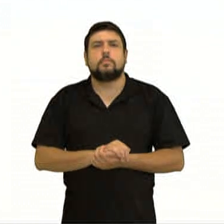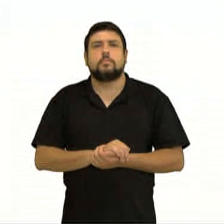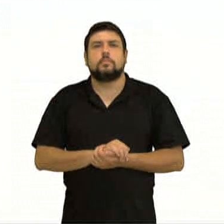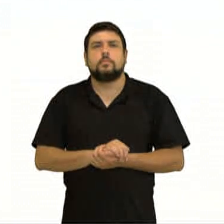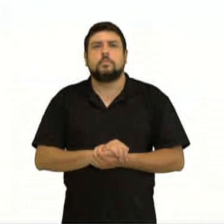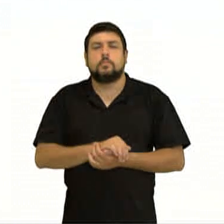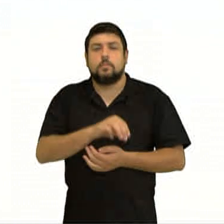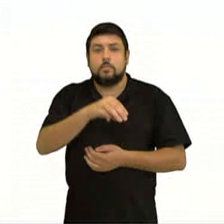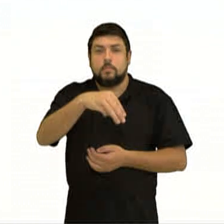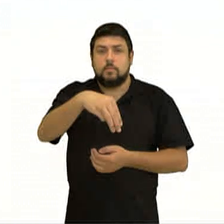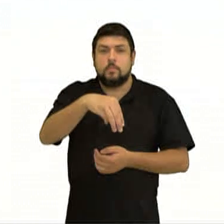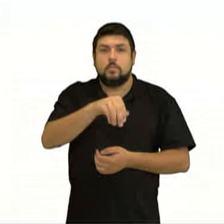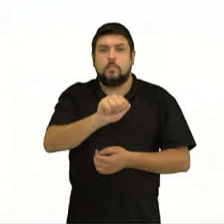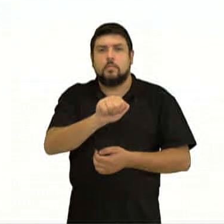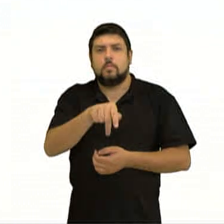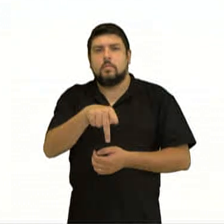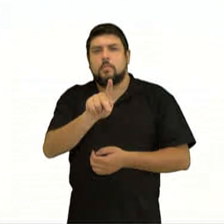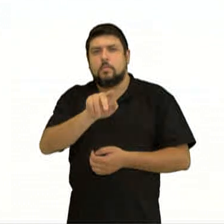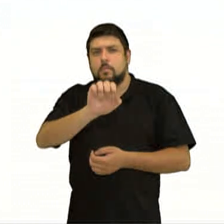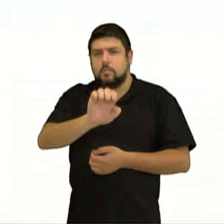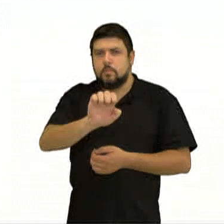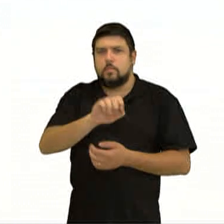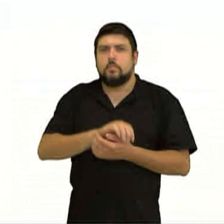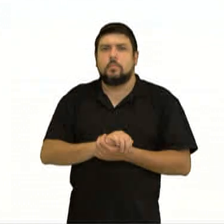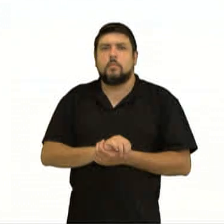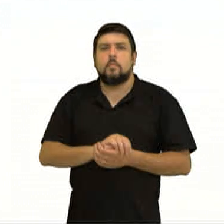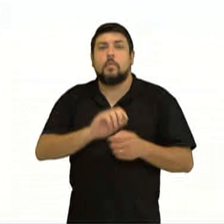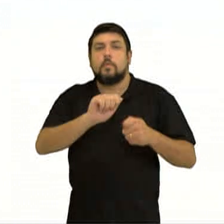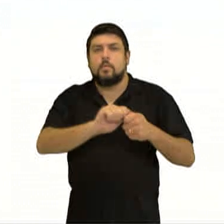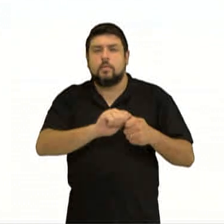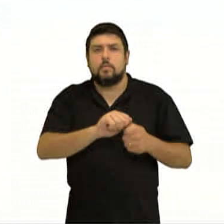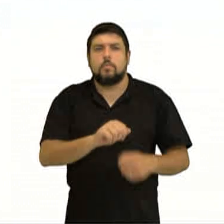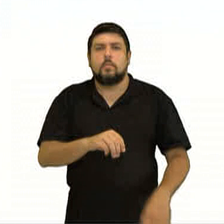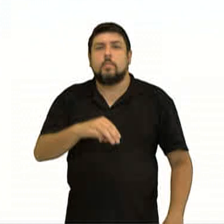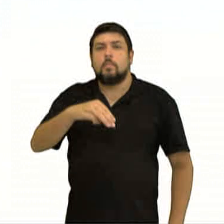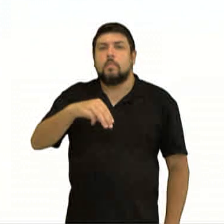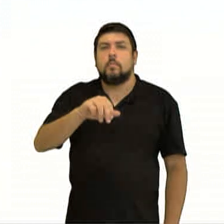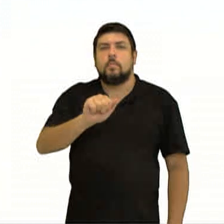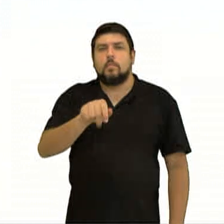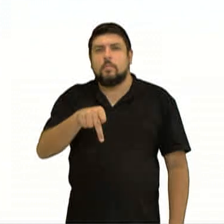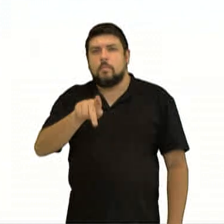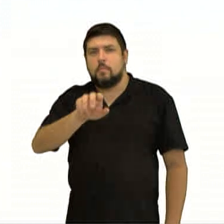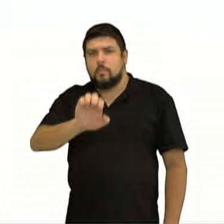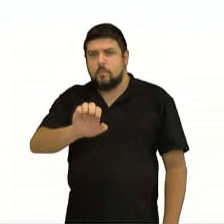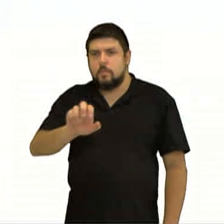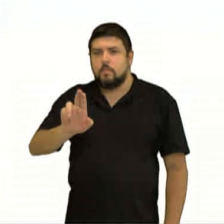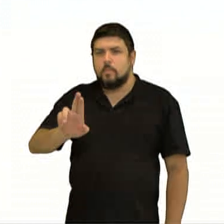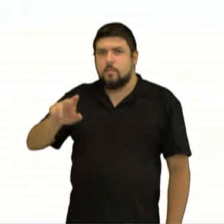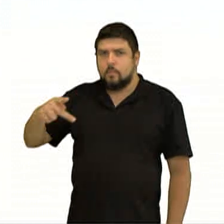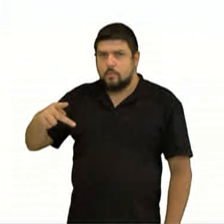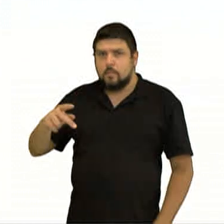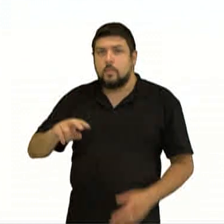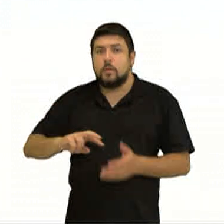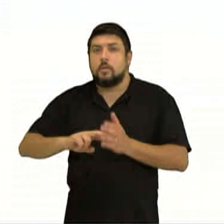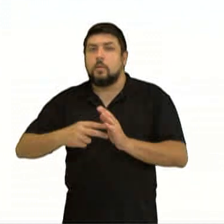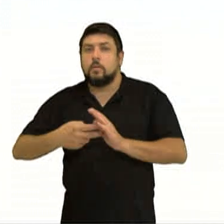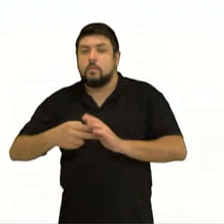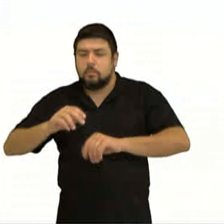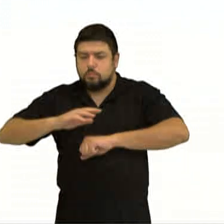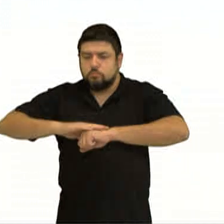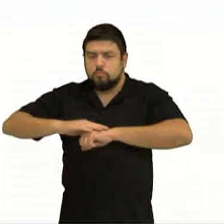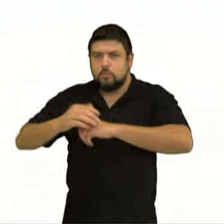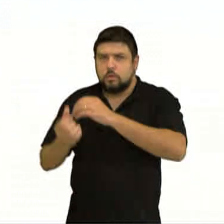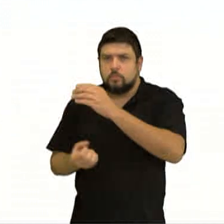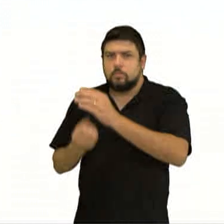Make, fazer. Make up, criar, inventar. Tá ok? Então reparem, pessoal,